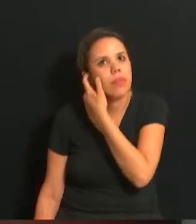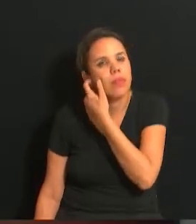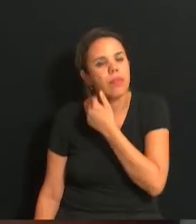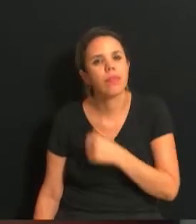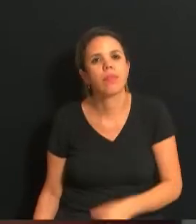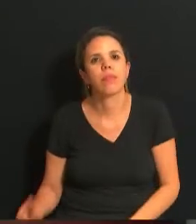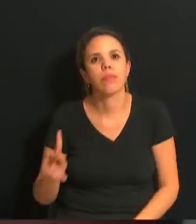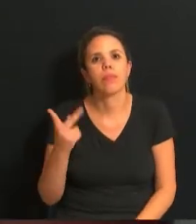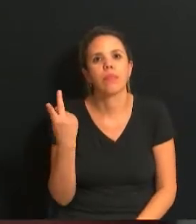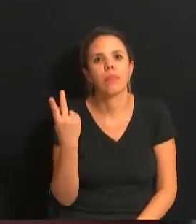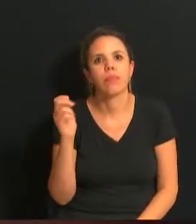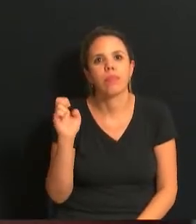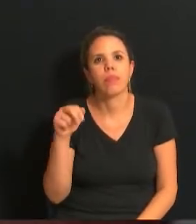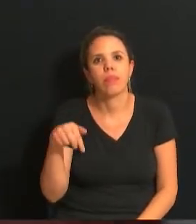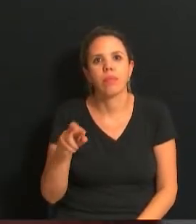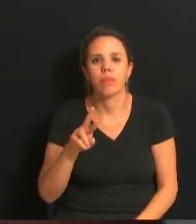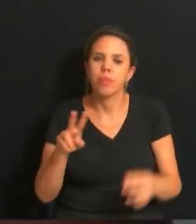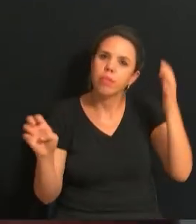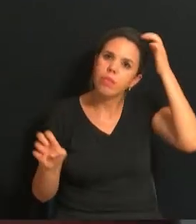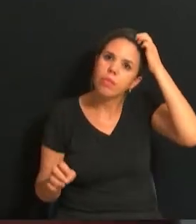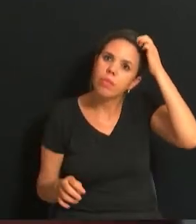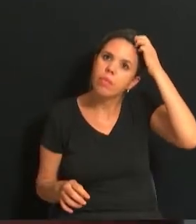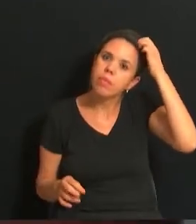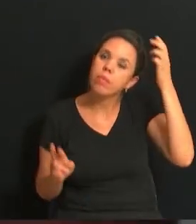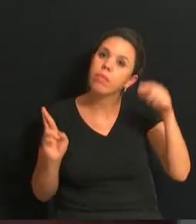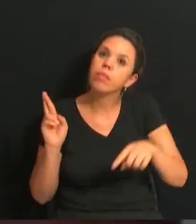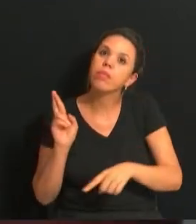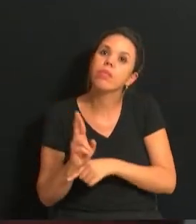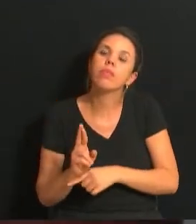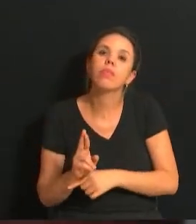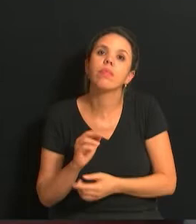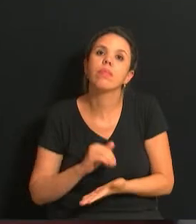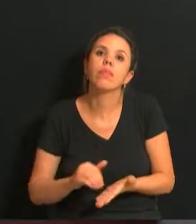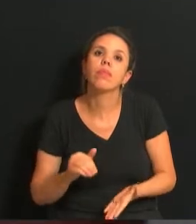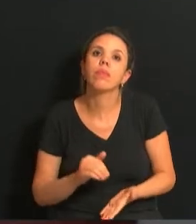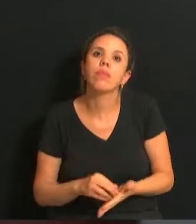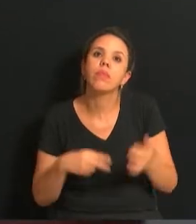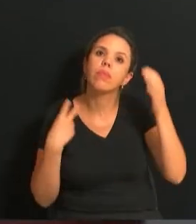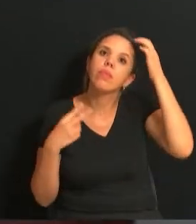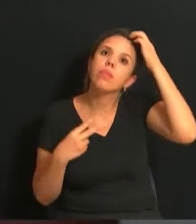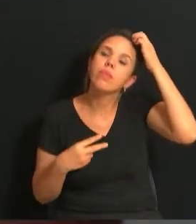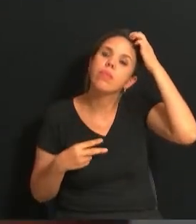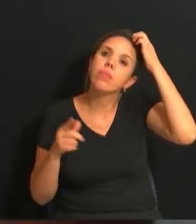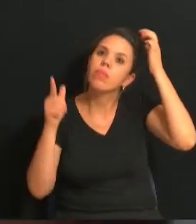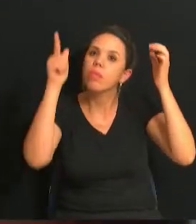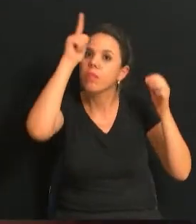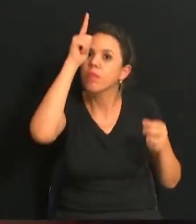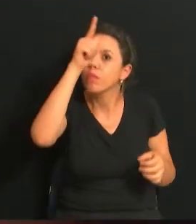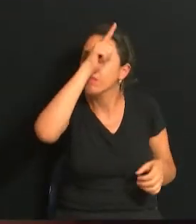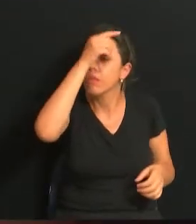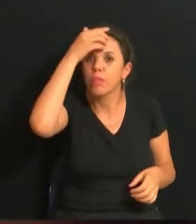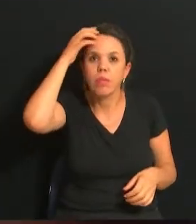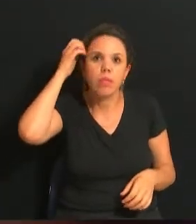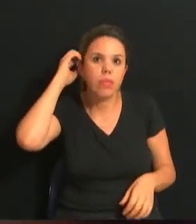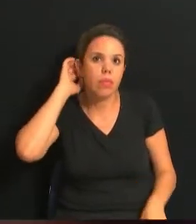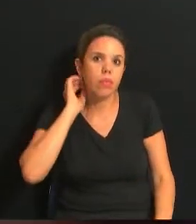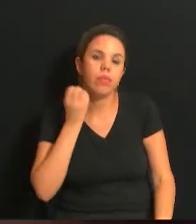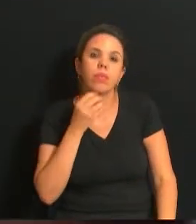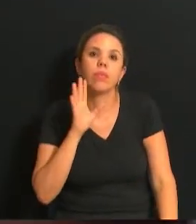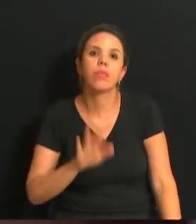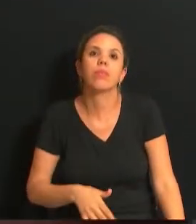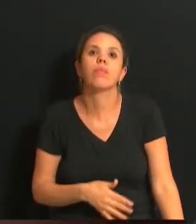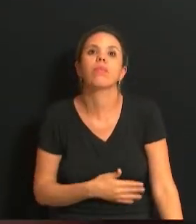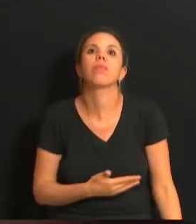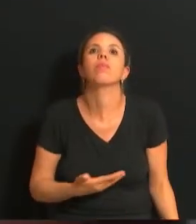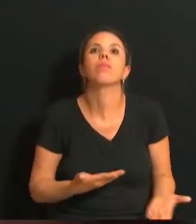né? É o Henrique que está aí, representando aí o gabinete do vereador Gustavo Peta. Boa tarde